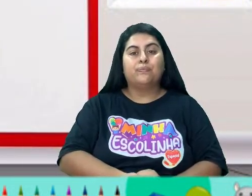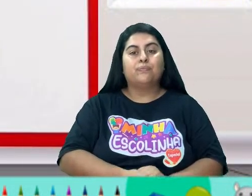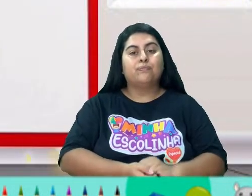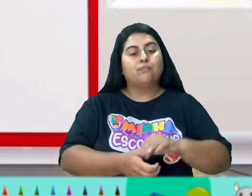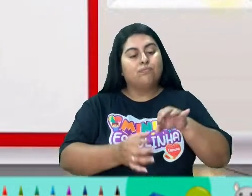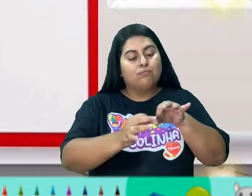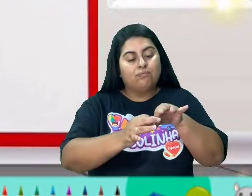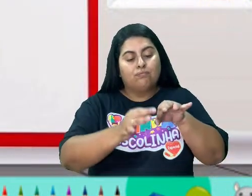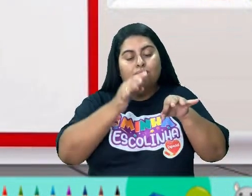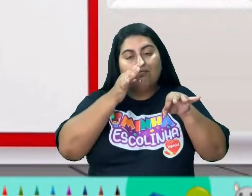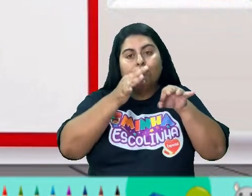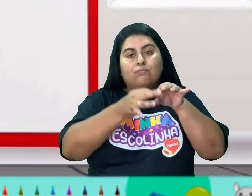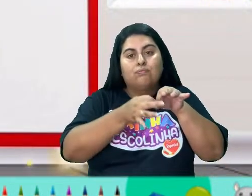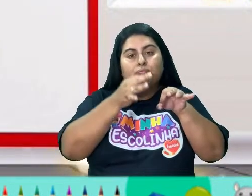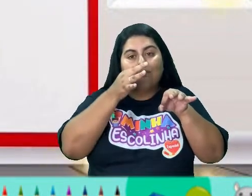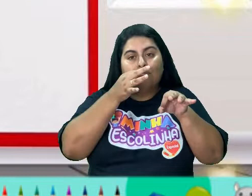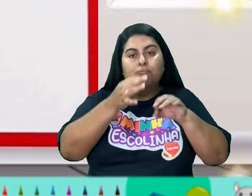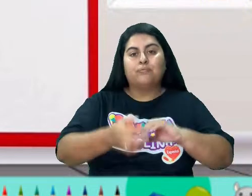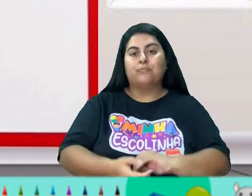uva,